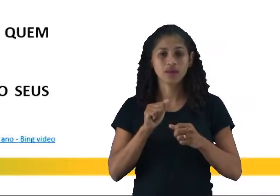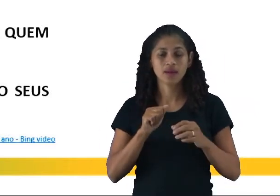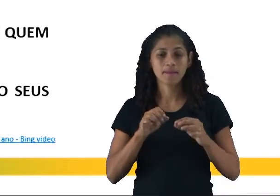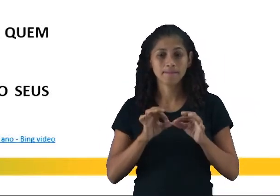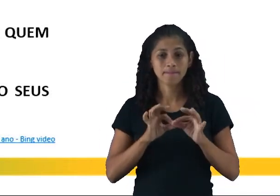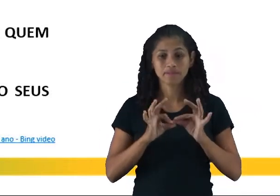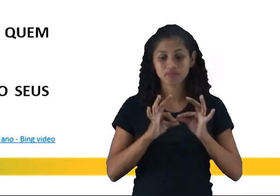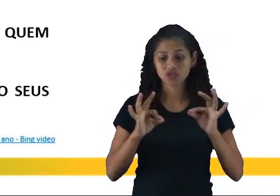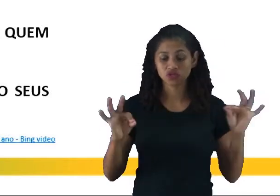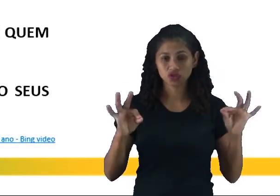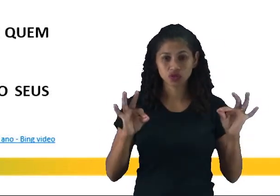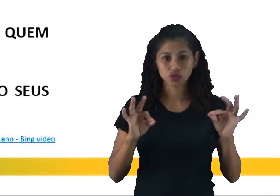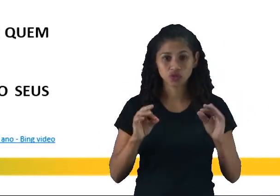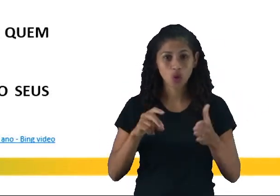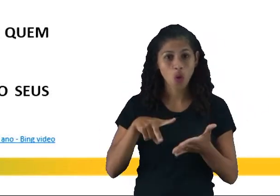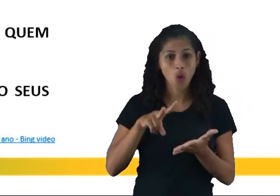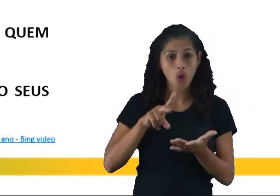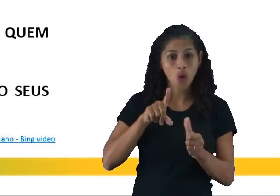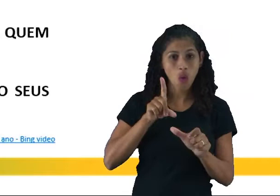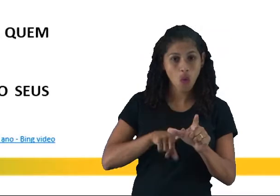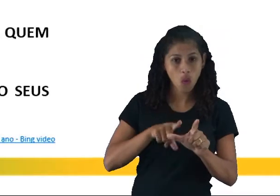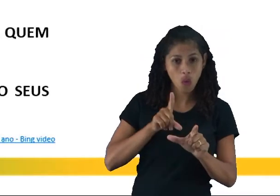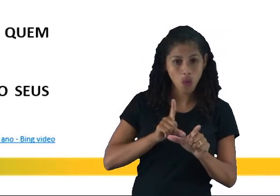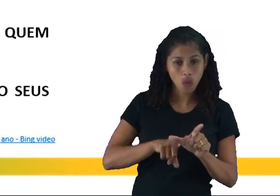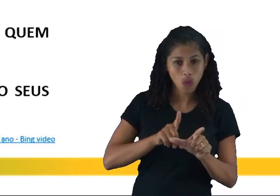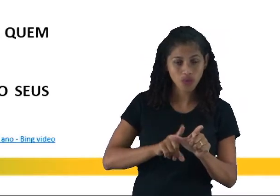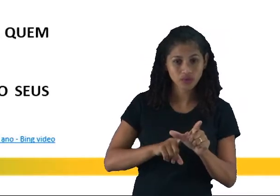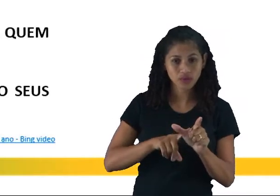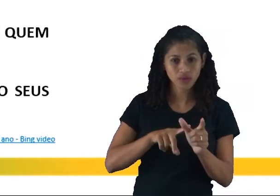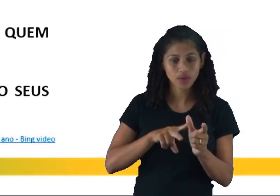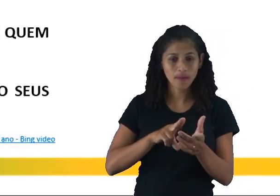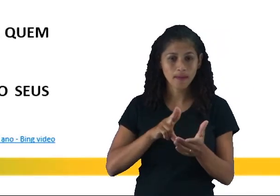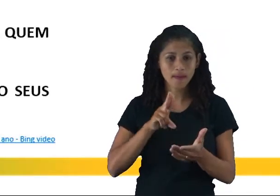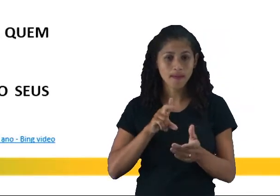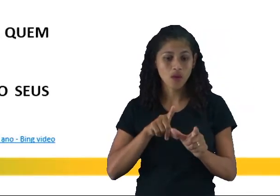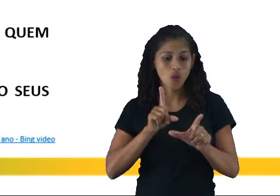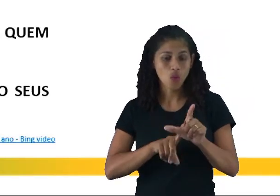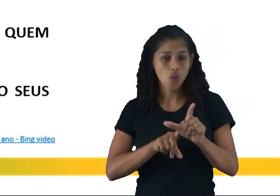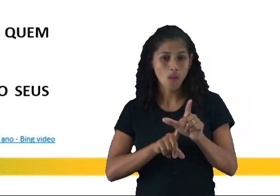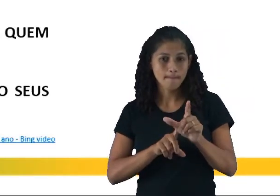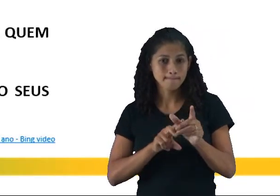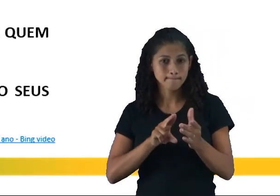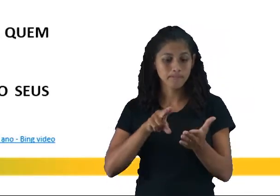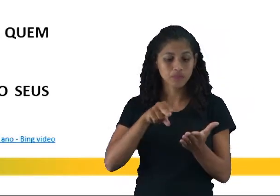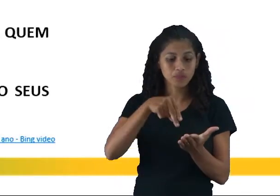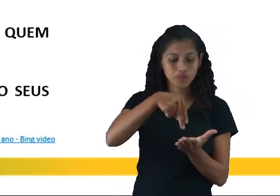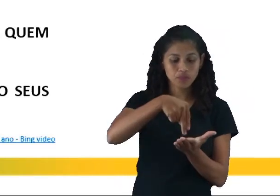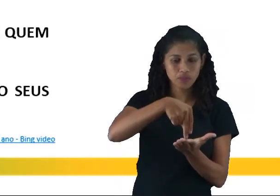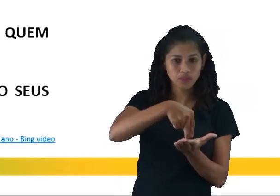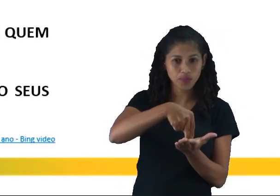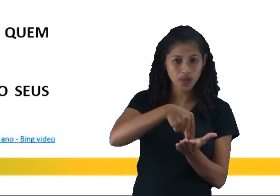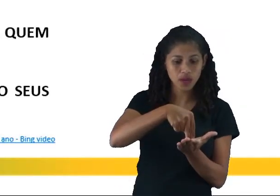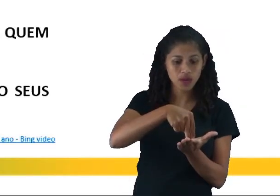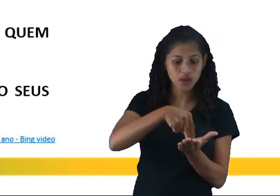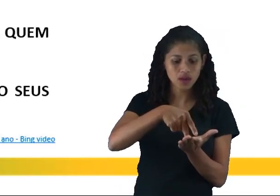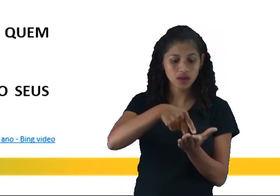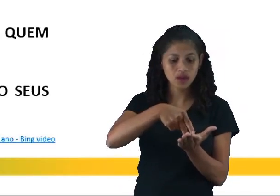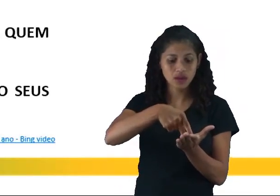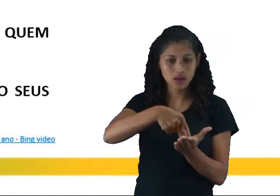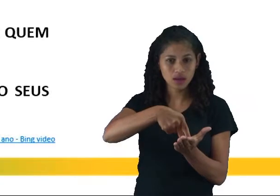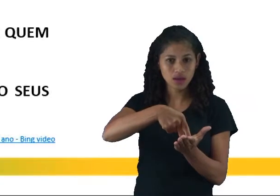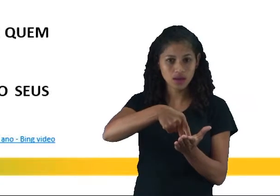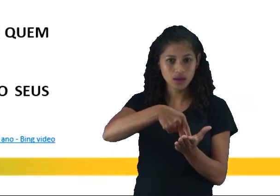do rei. Ele caminhava colocando um pé à frente do outro bem juntinho e